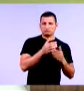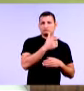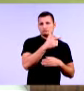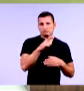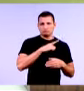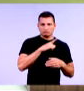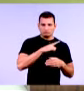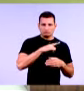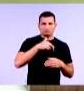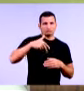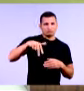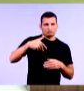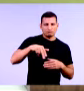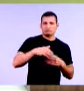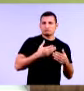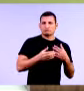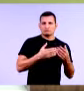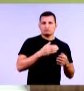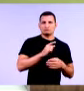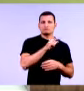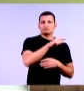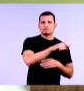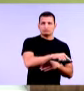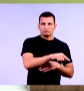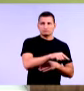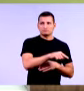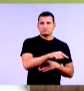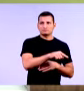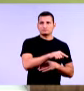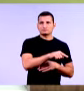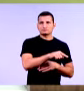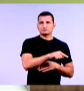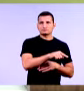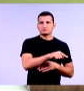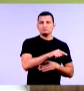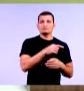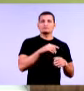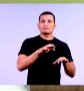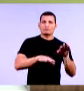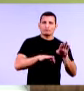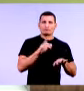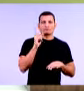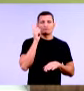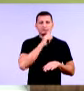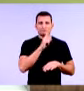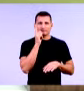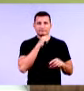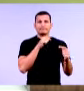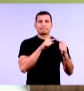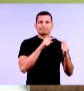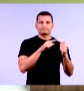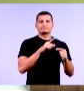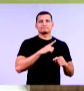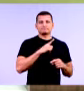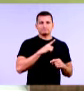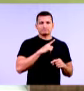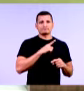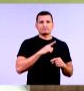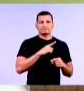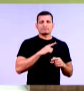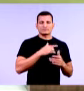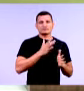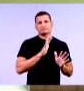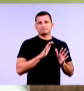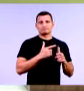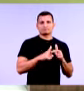né? Isso quando o provedor de serviço está funcionando normalmente. Às vezes nós temos quedas de conexão e nós terminamos tendo